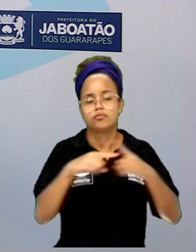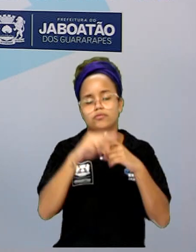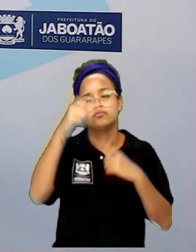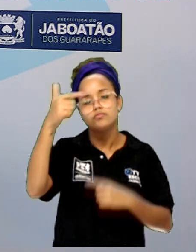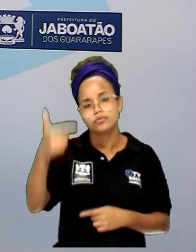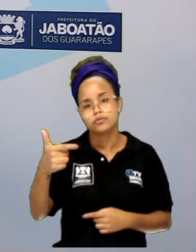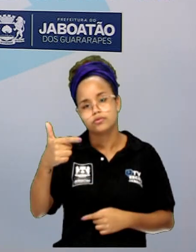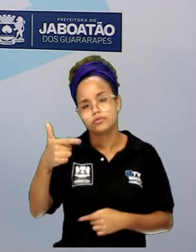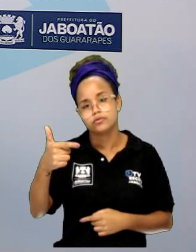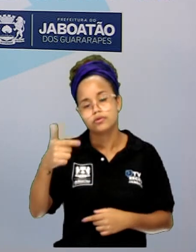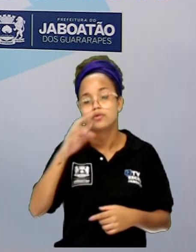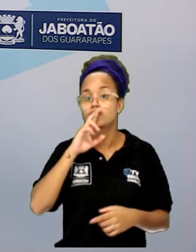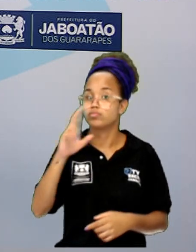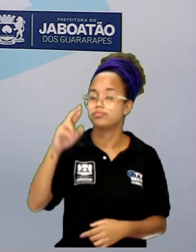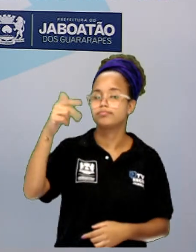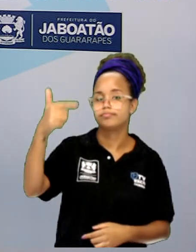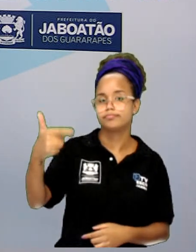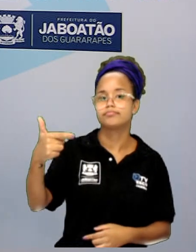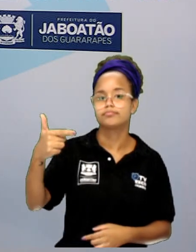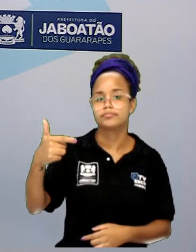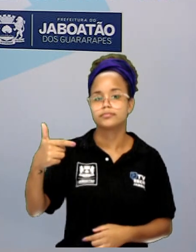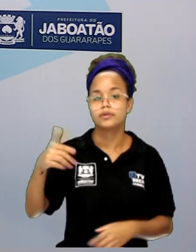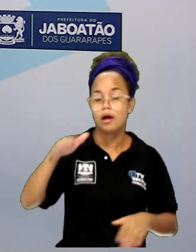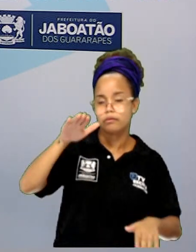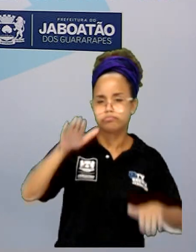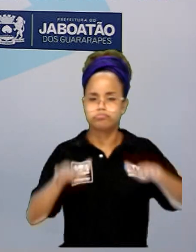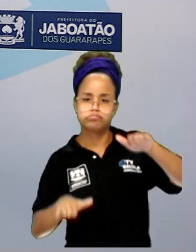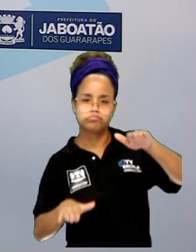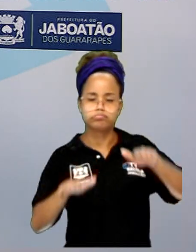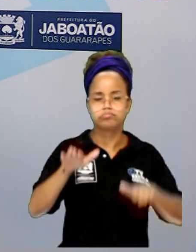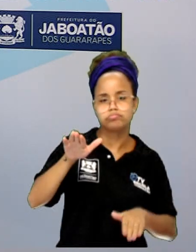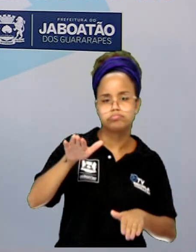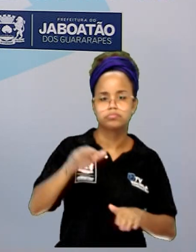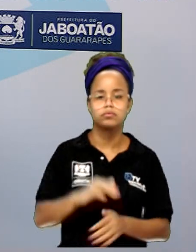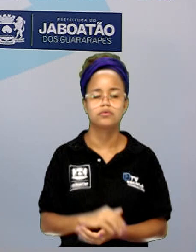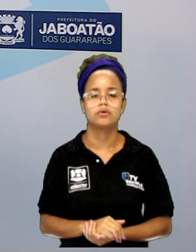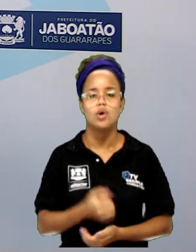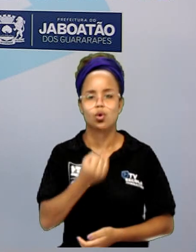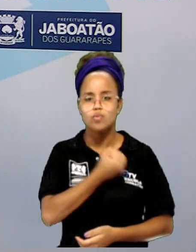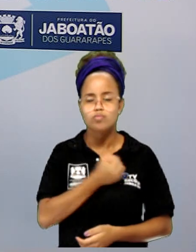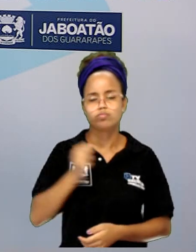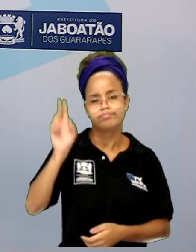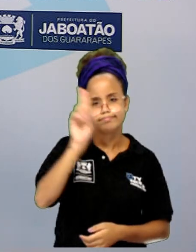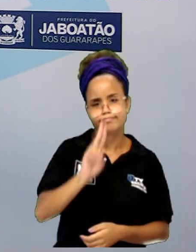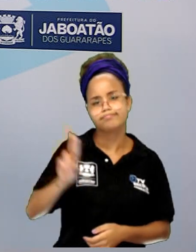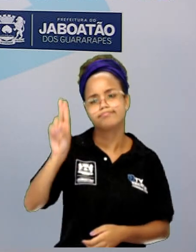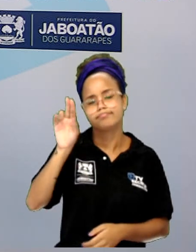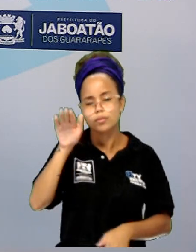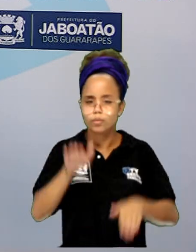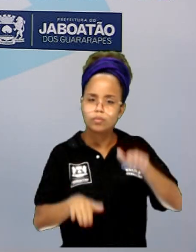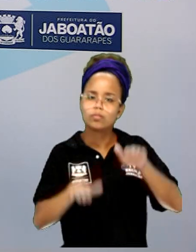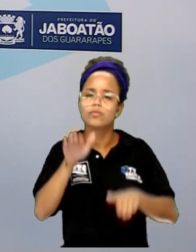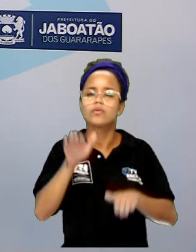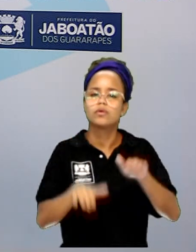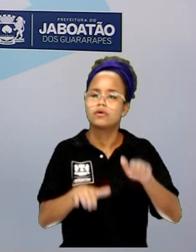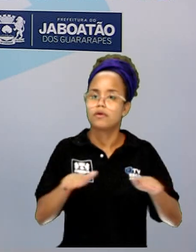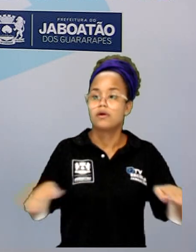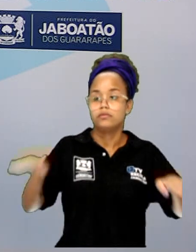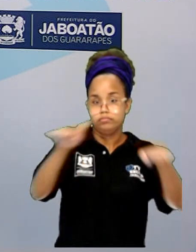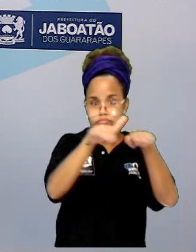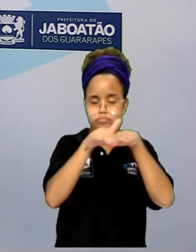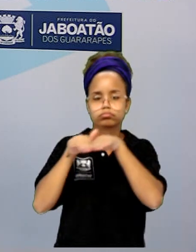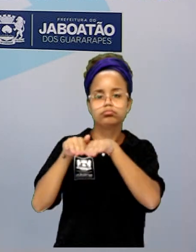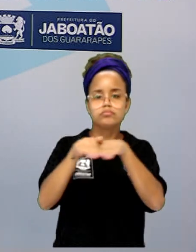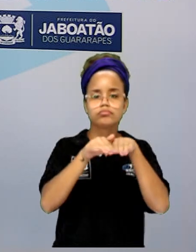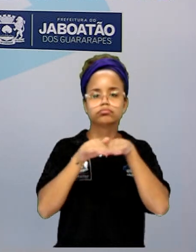2, dá 2. Você vê que está desbalanceado. O número que eu posso usar para balancear tudo isso aqui, ou seja, ficar igual de um lado e do